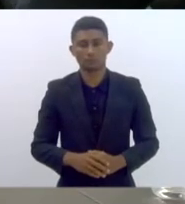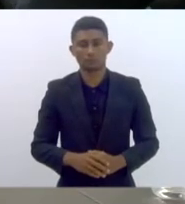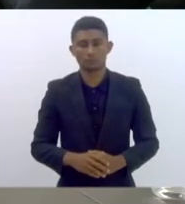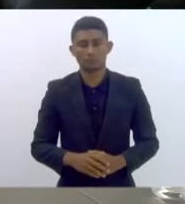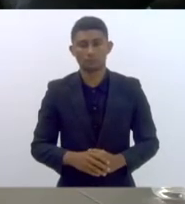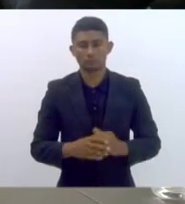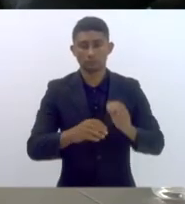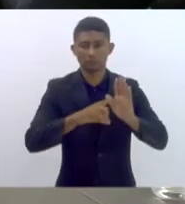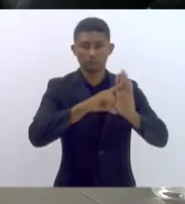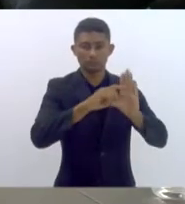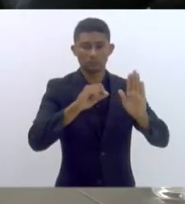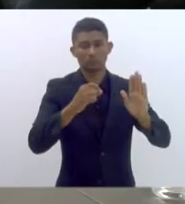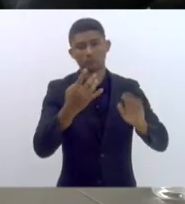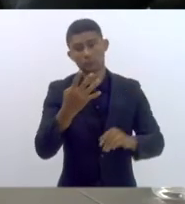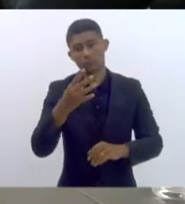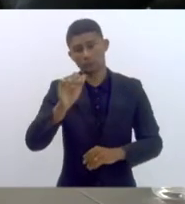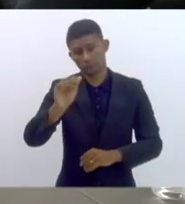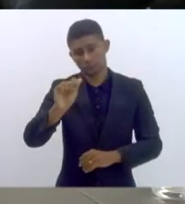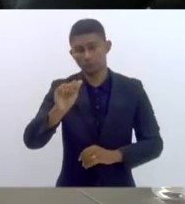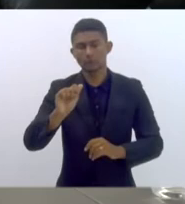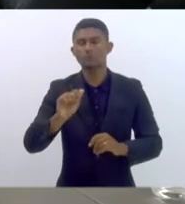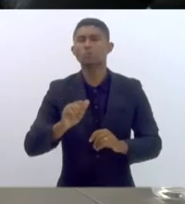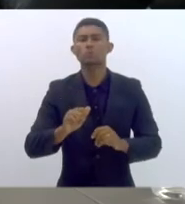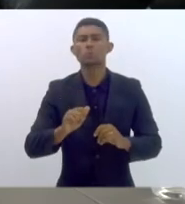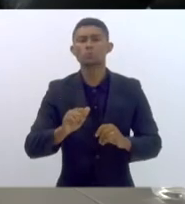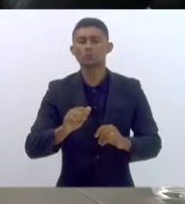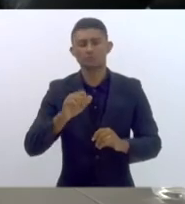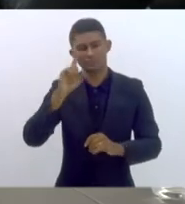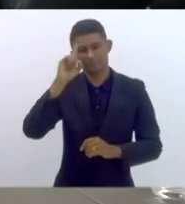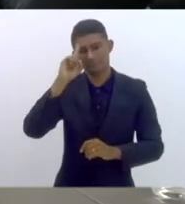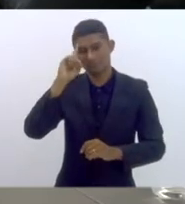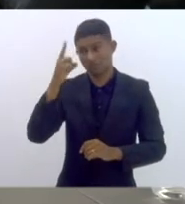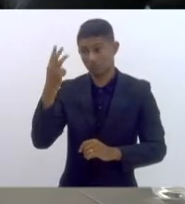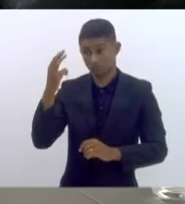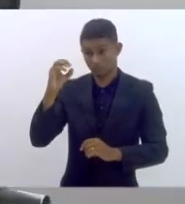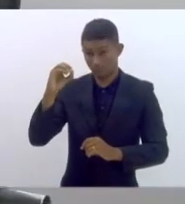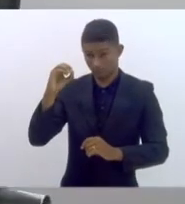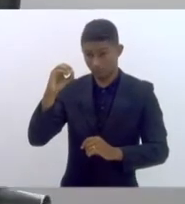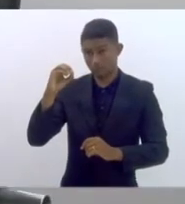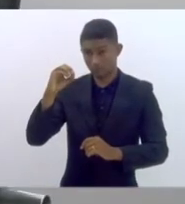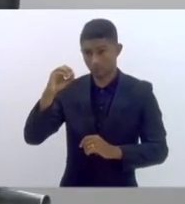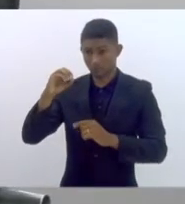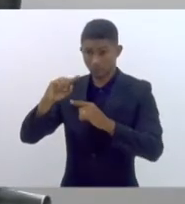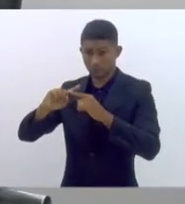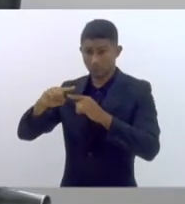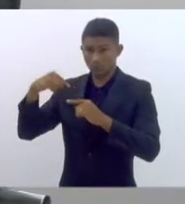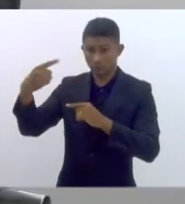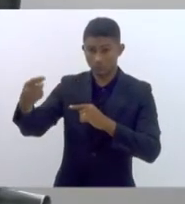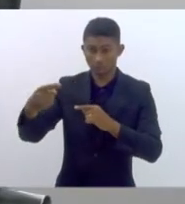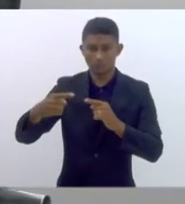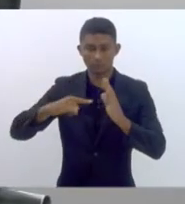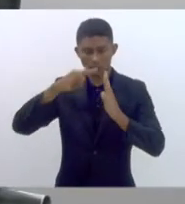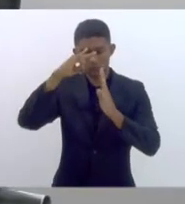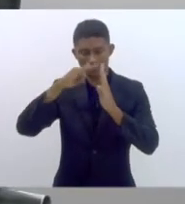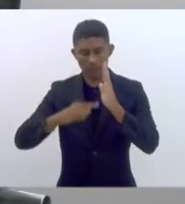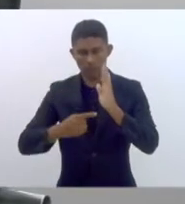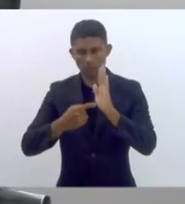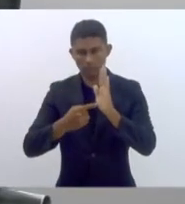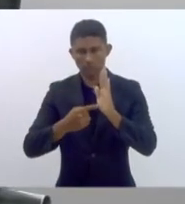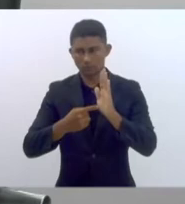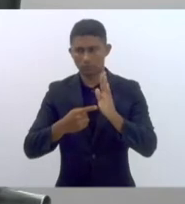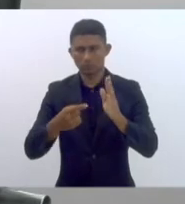O artigo 4A, ele é uma... Depois do dia 30, depois do dia 30, esse contrato estará disponibilizado,